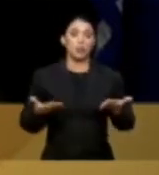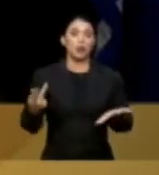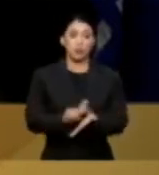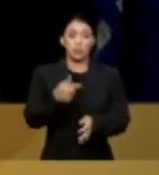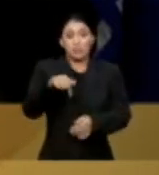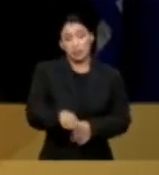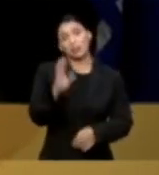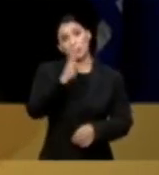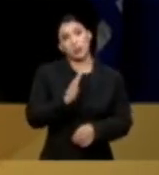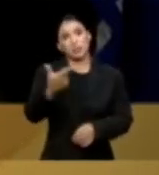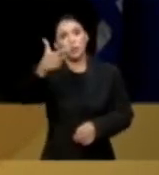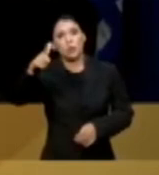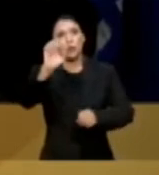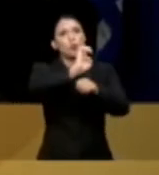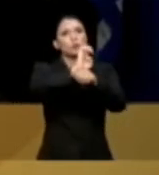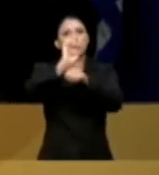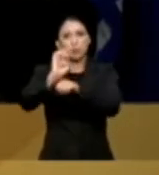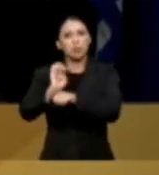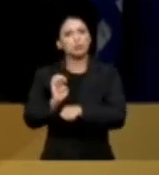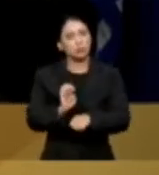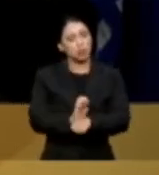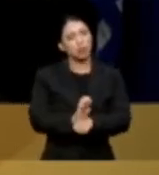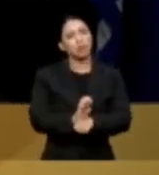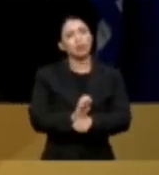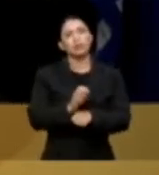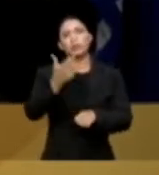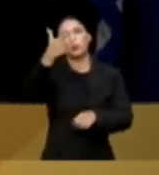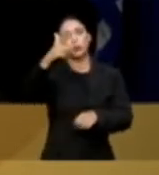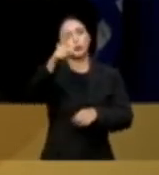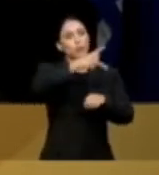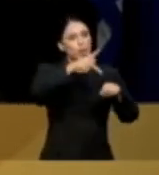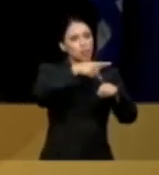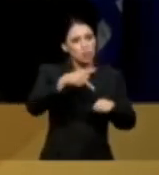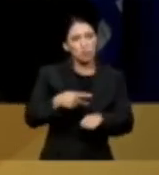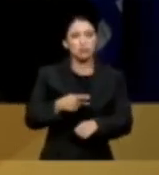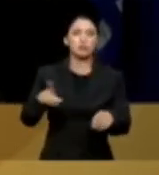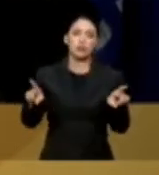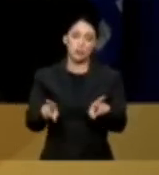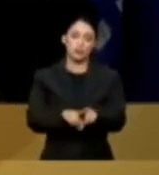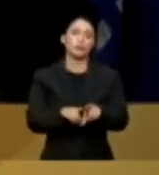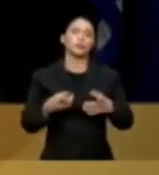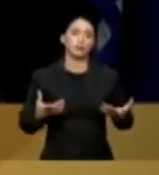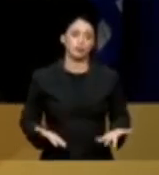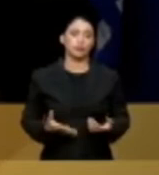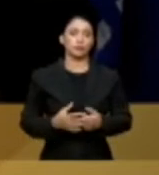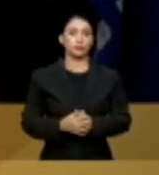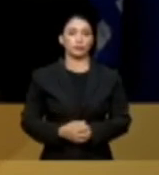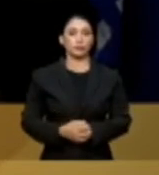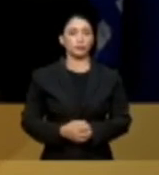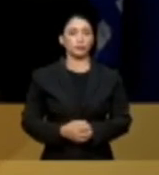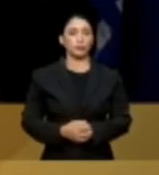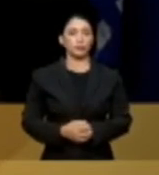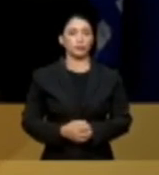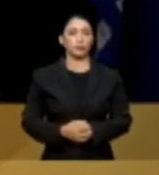Brasil e também em outros estados constitucionais, como na América do Norte, consoante pode ser lembrado